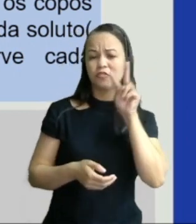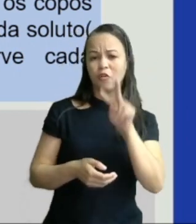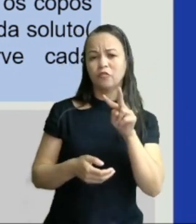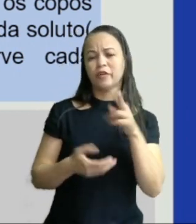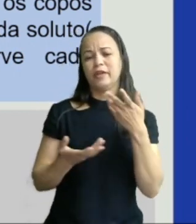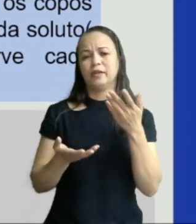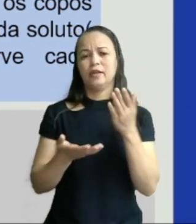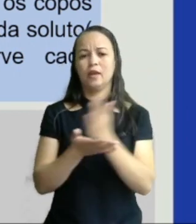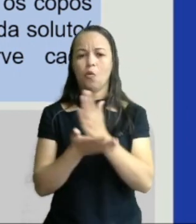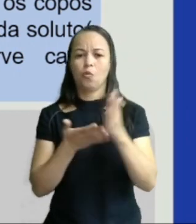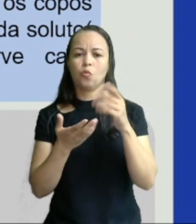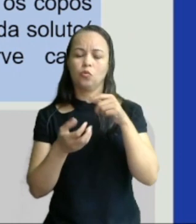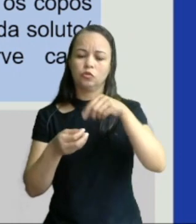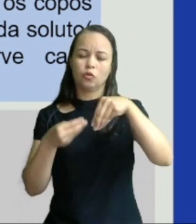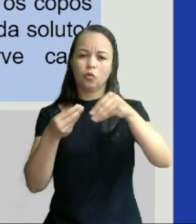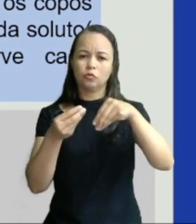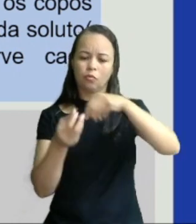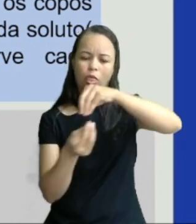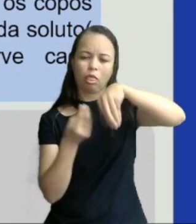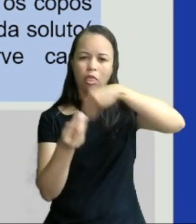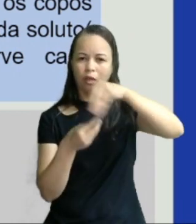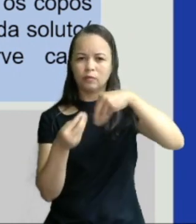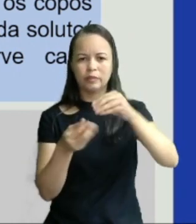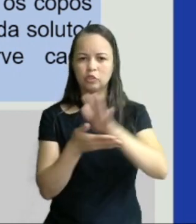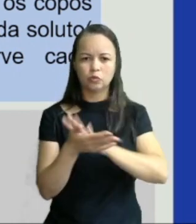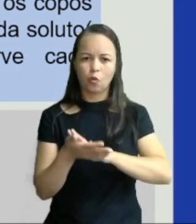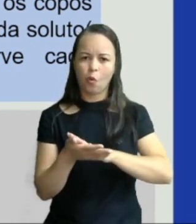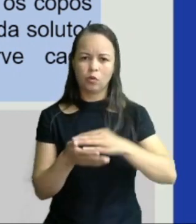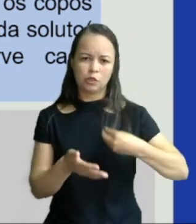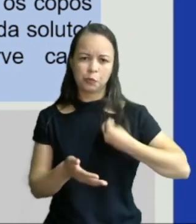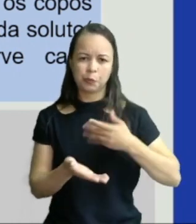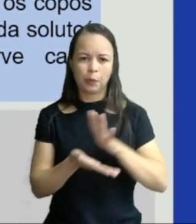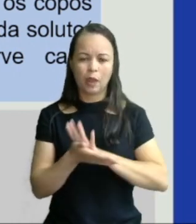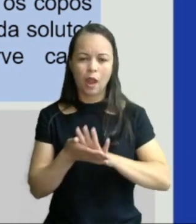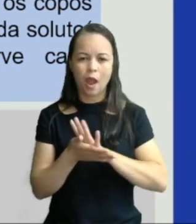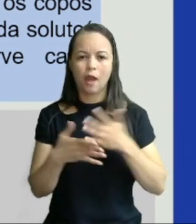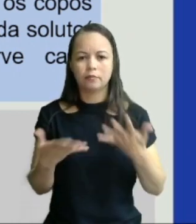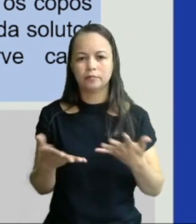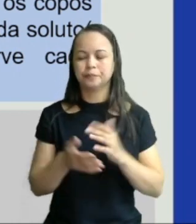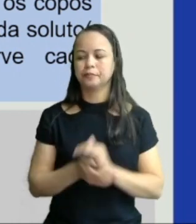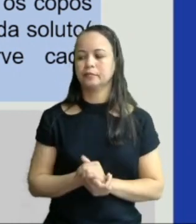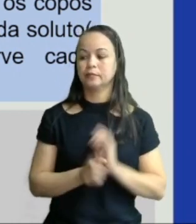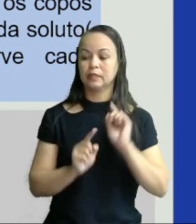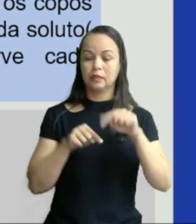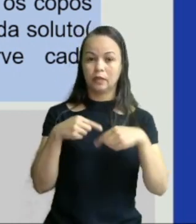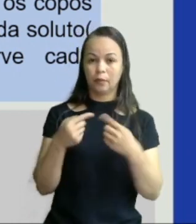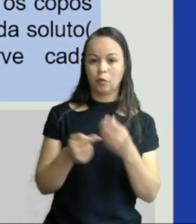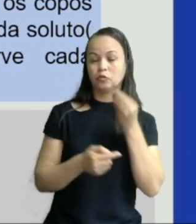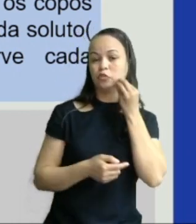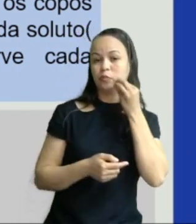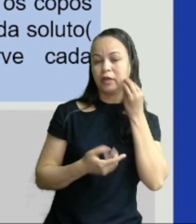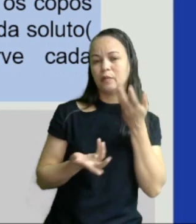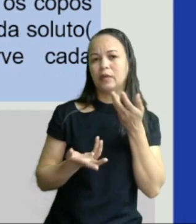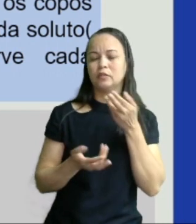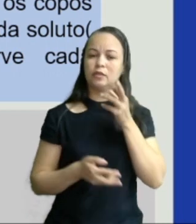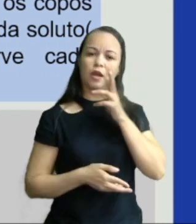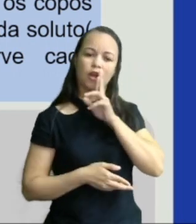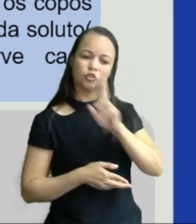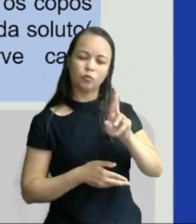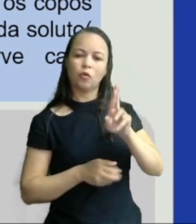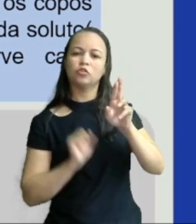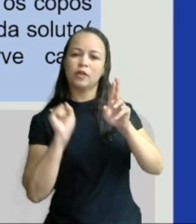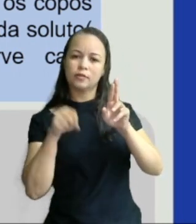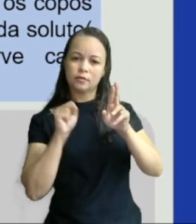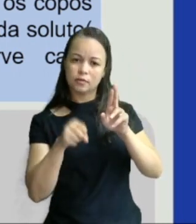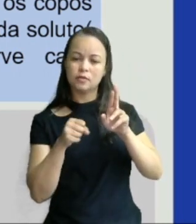ser dissolvido pela água ou se não existe. Aí aqui embaixo, depois do experimento, você vai dizer se a resposta foi